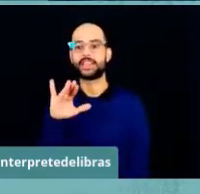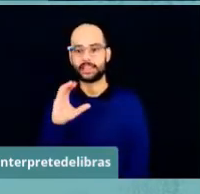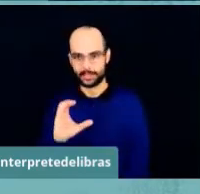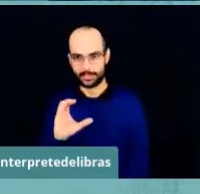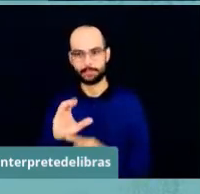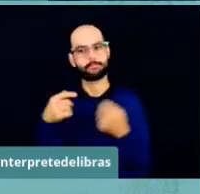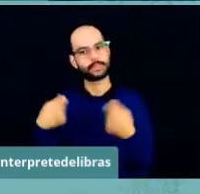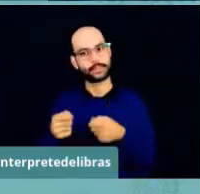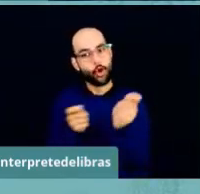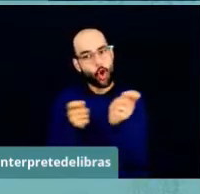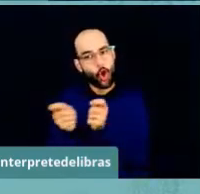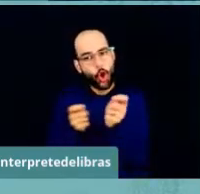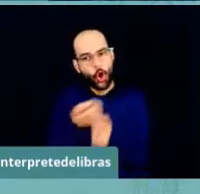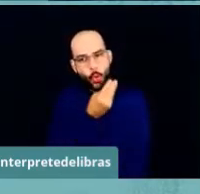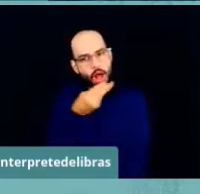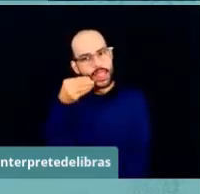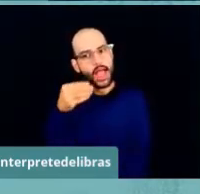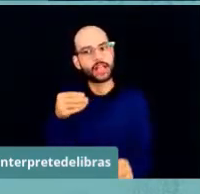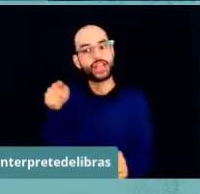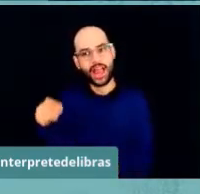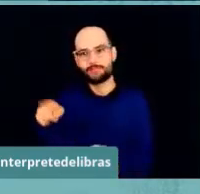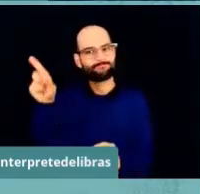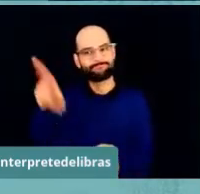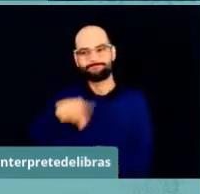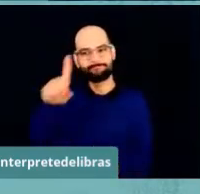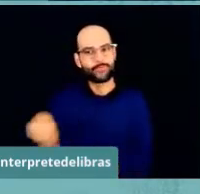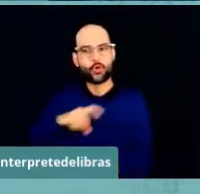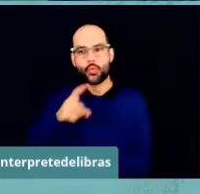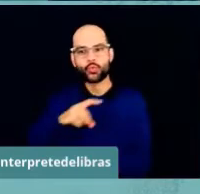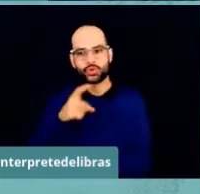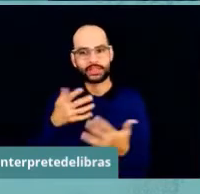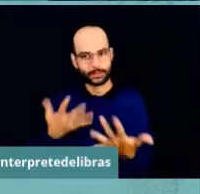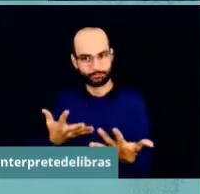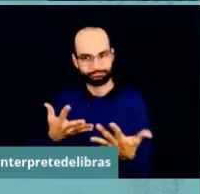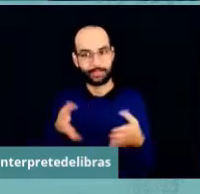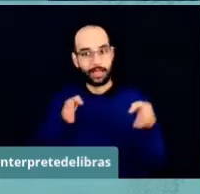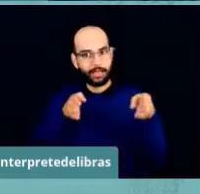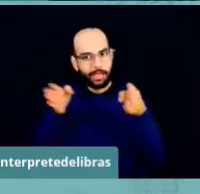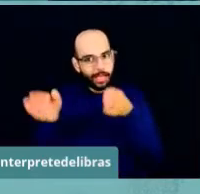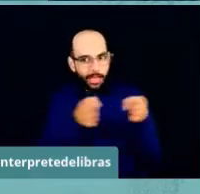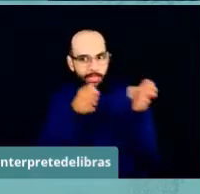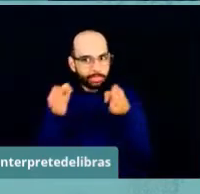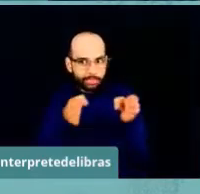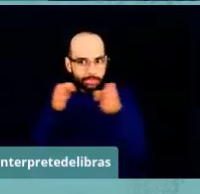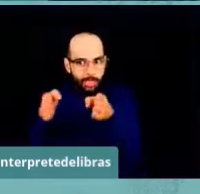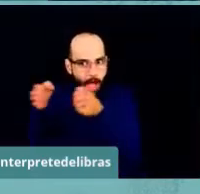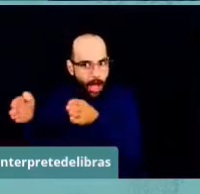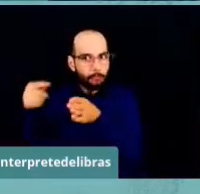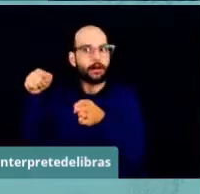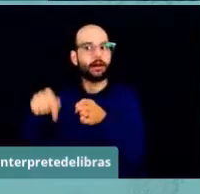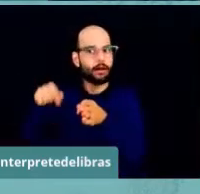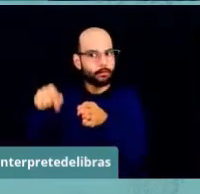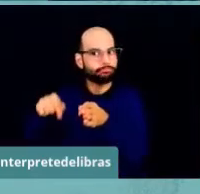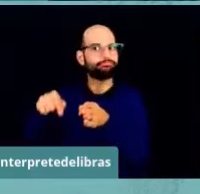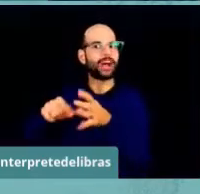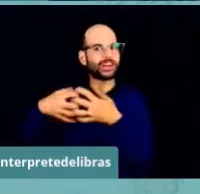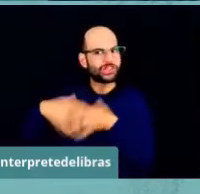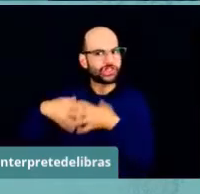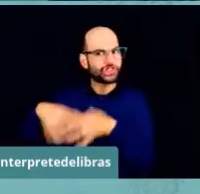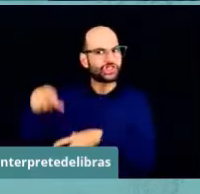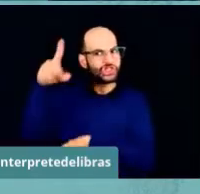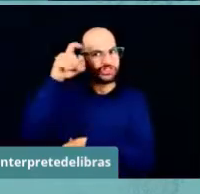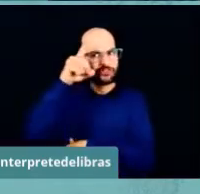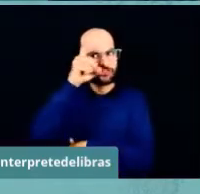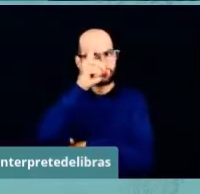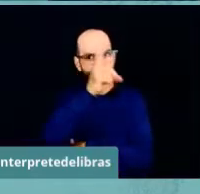de qualidade. Então, essa é uma etapa bastante complexa, é